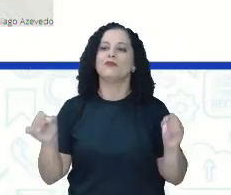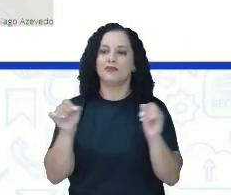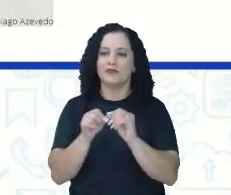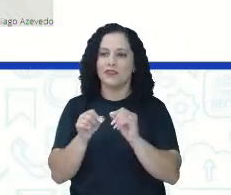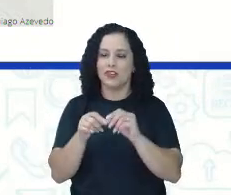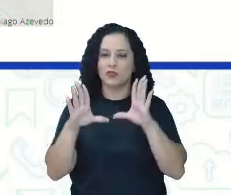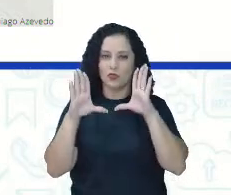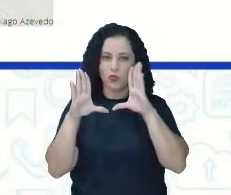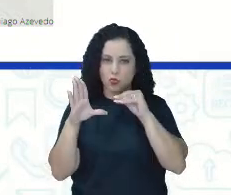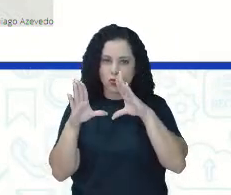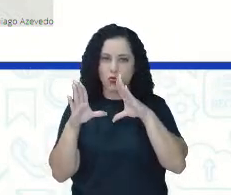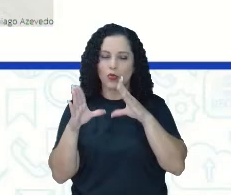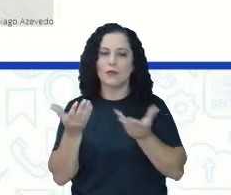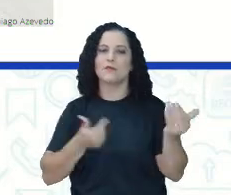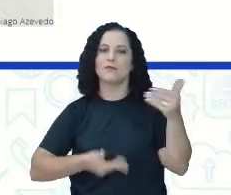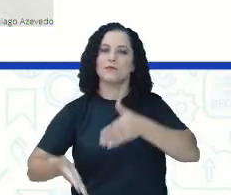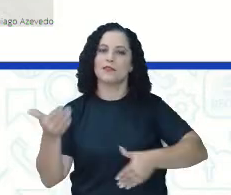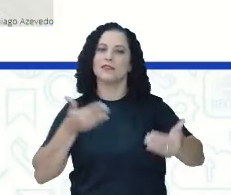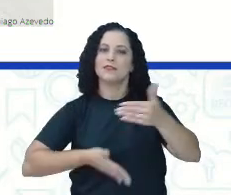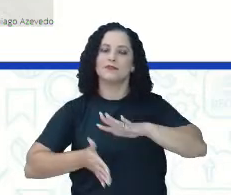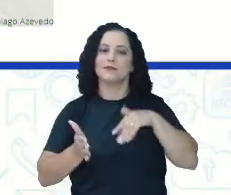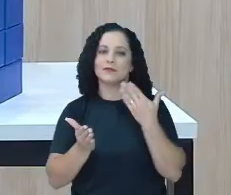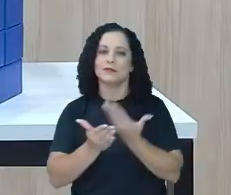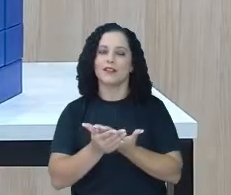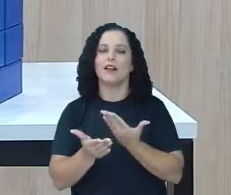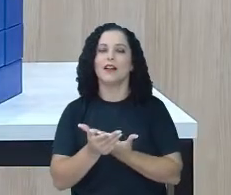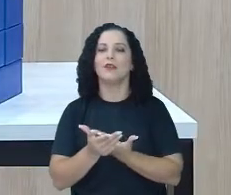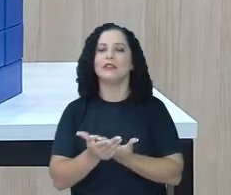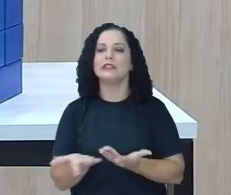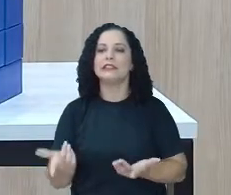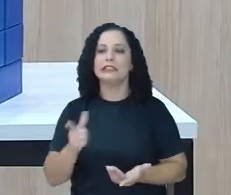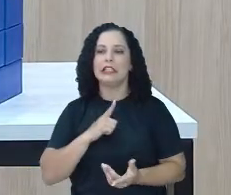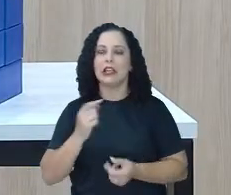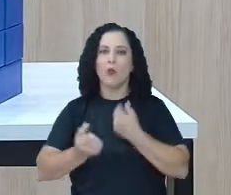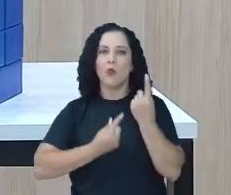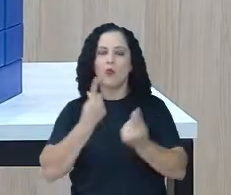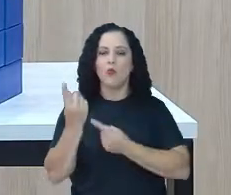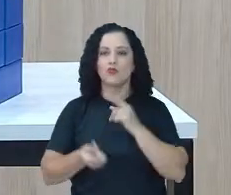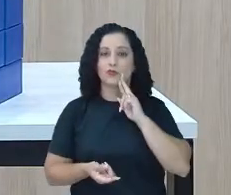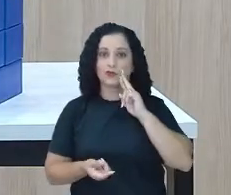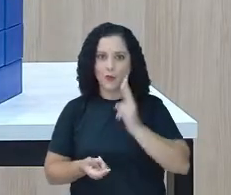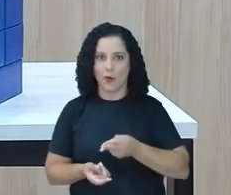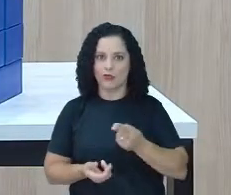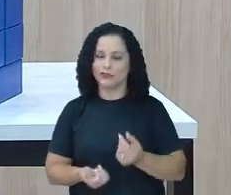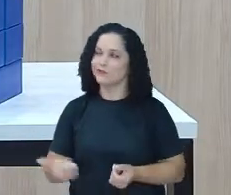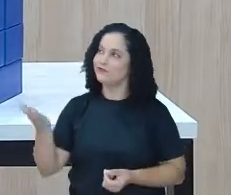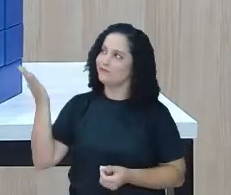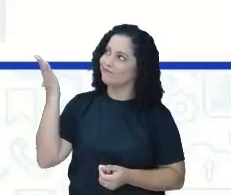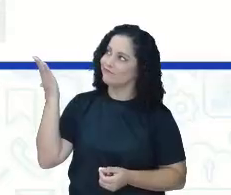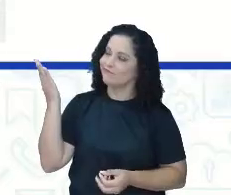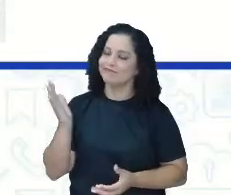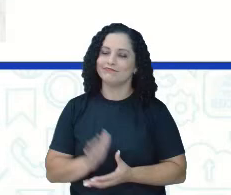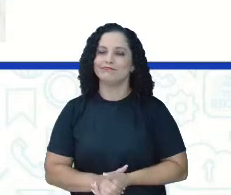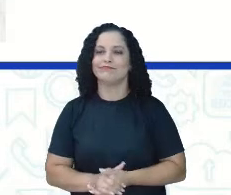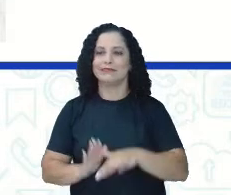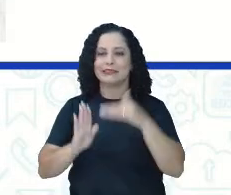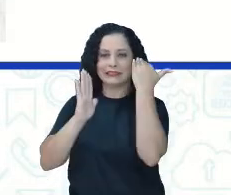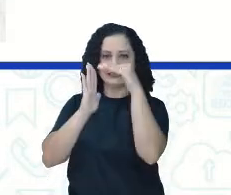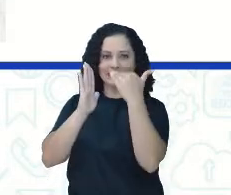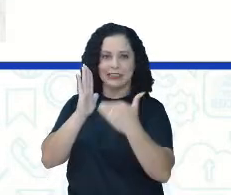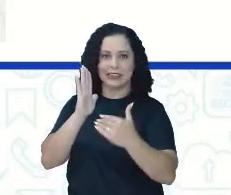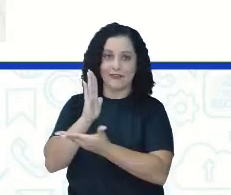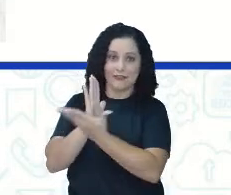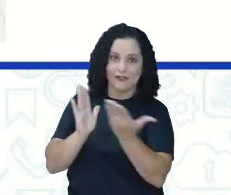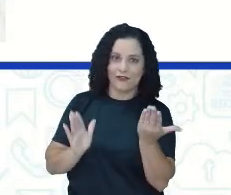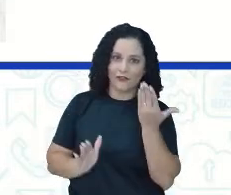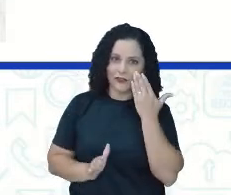Tiago, também participando da nossa aula. E aí, algumas respostas já vieram ontem, né? Olha aí, coloquei aqui para vocês verem,